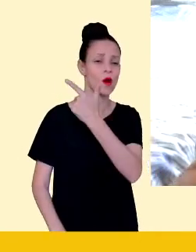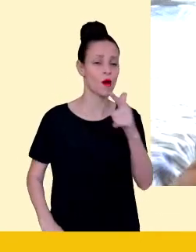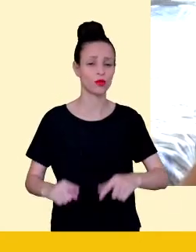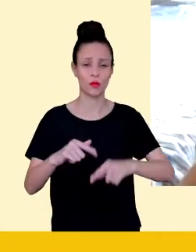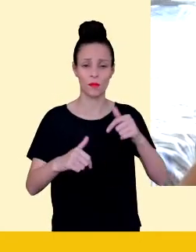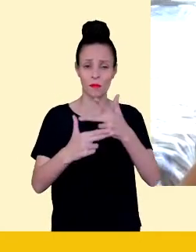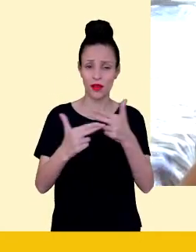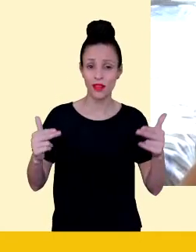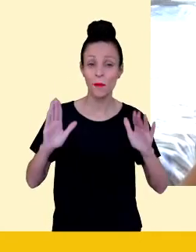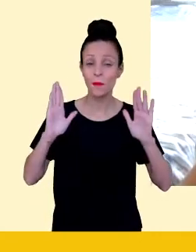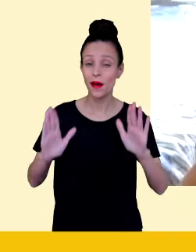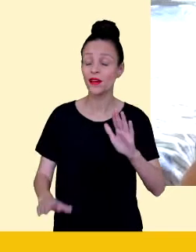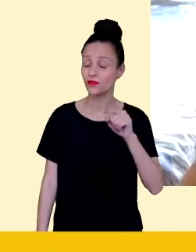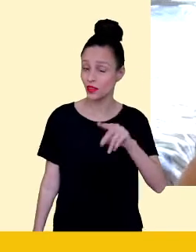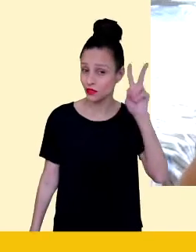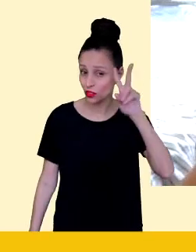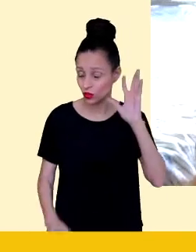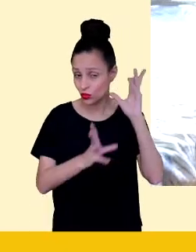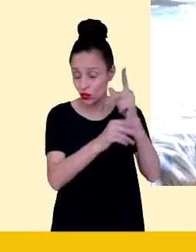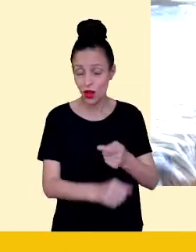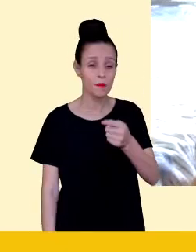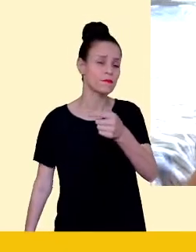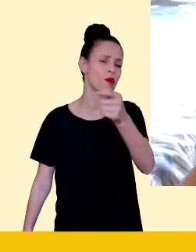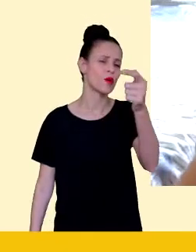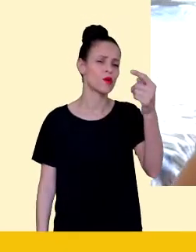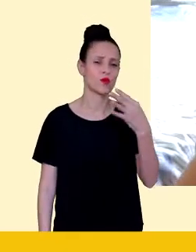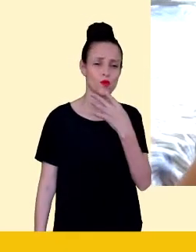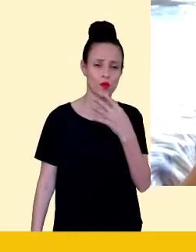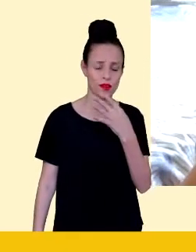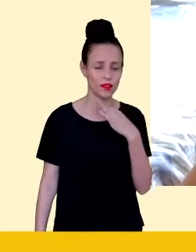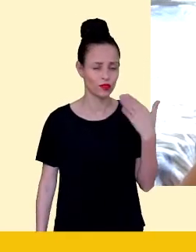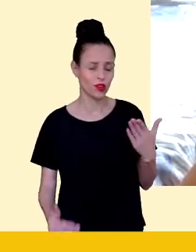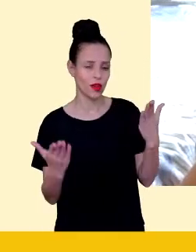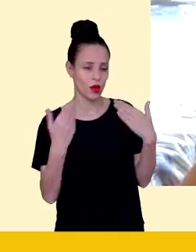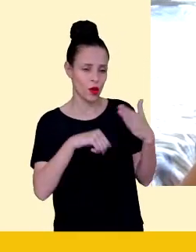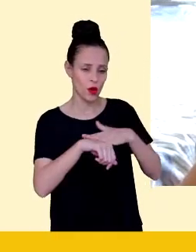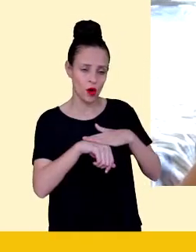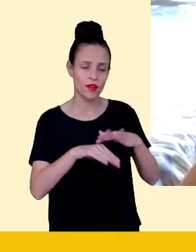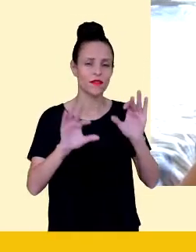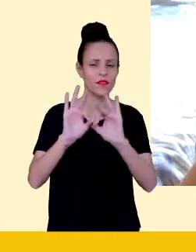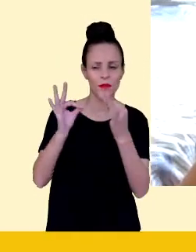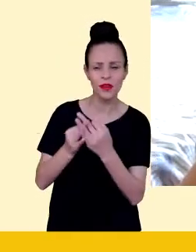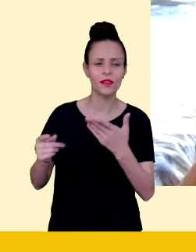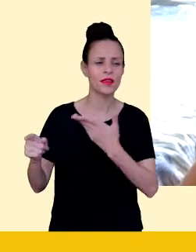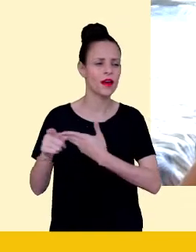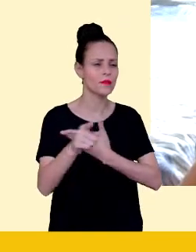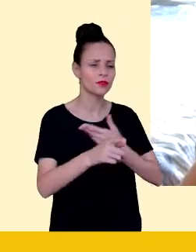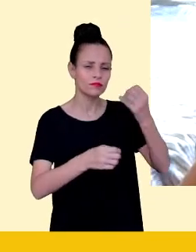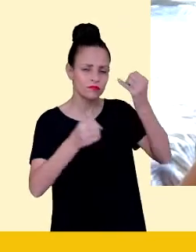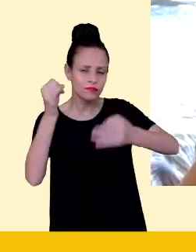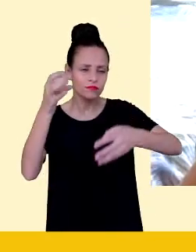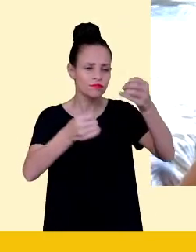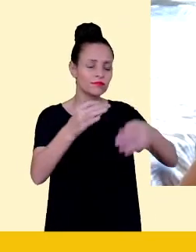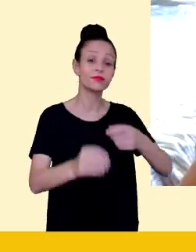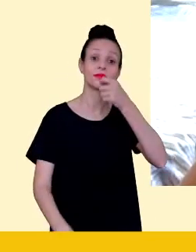filmes, outros materiais sobre isso, ainda é uma história pouquíssimo conhecida, assim, eu acho que durante o processo, né? Quando a gente conversa com